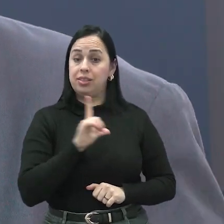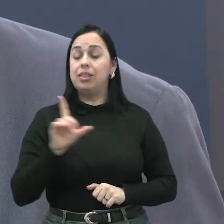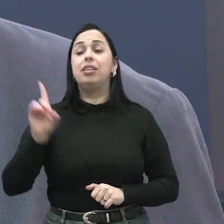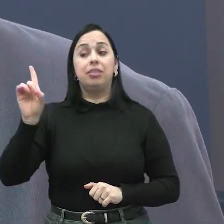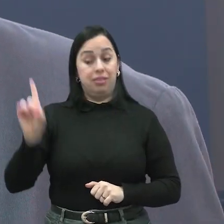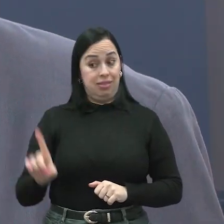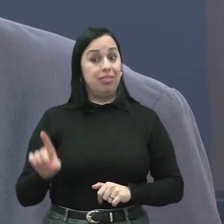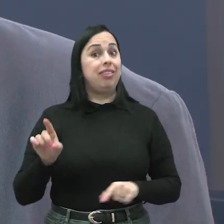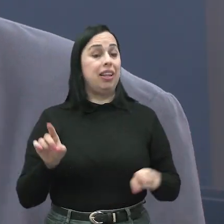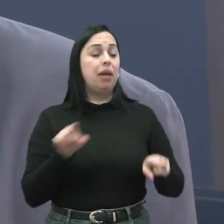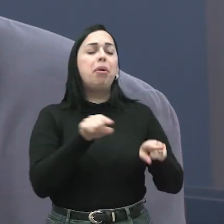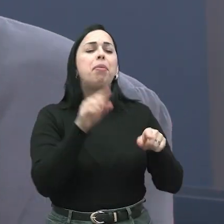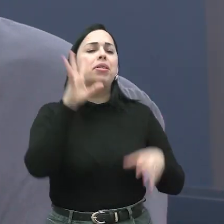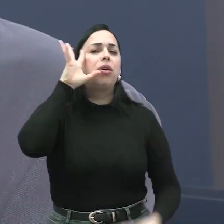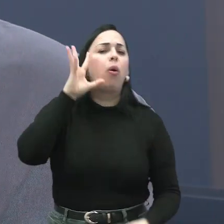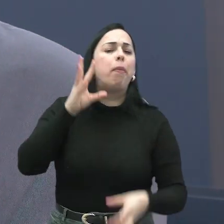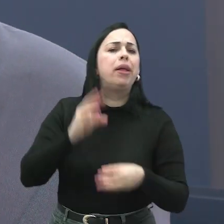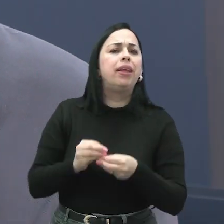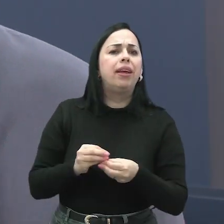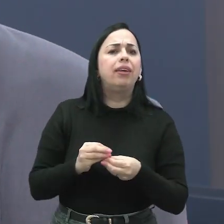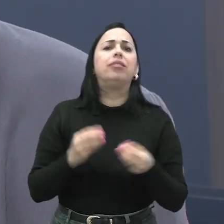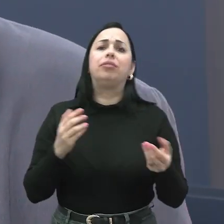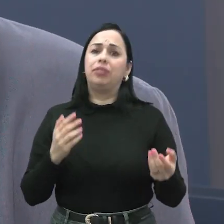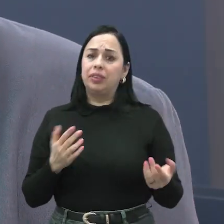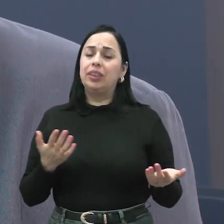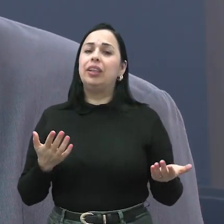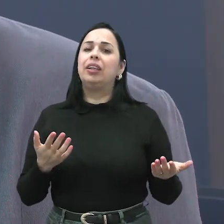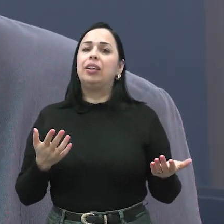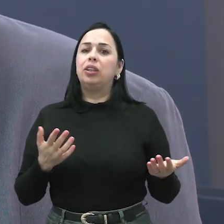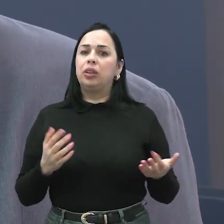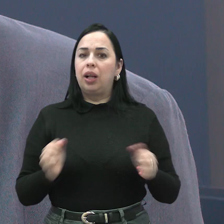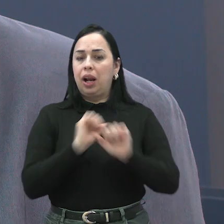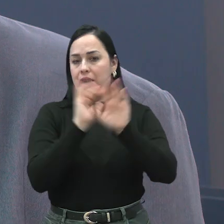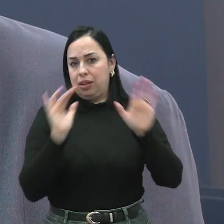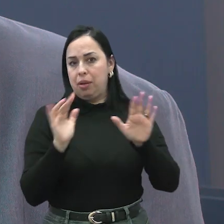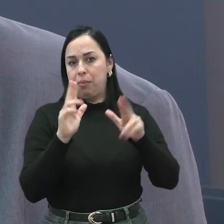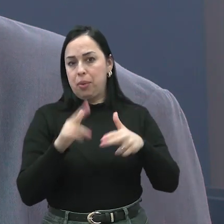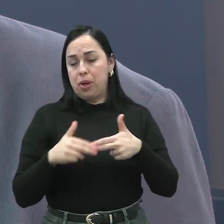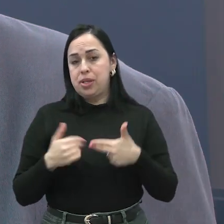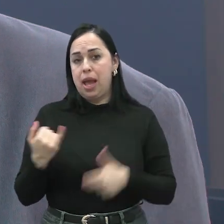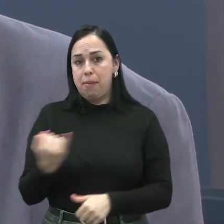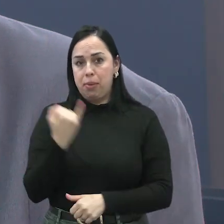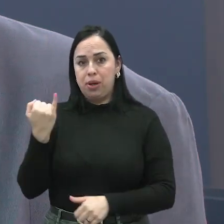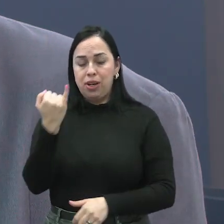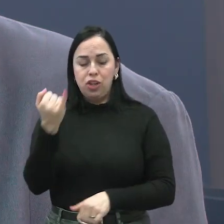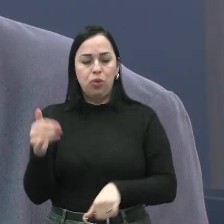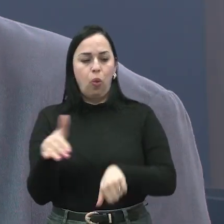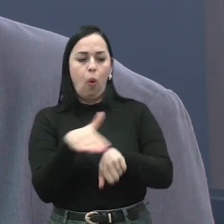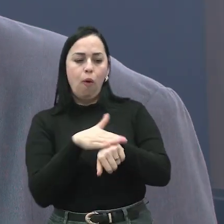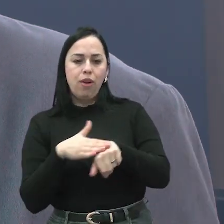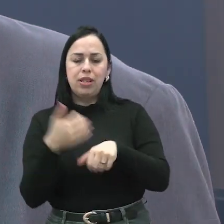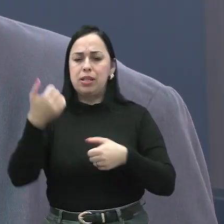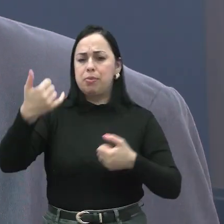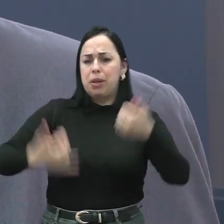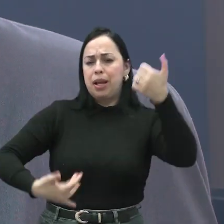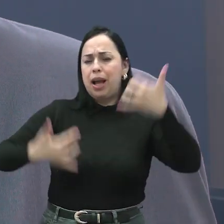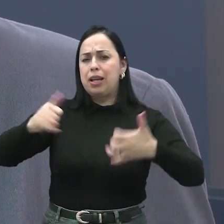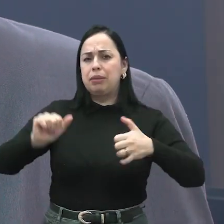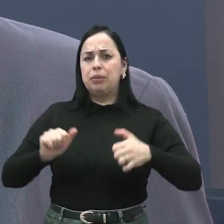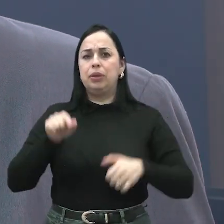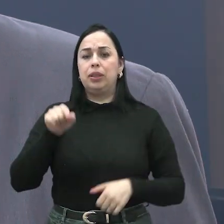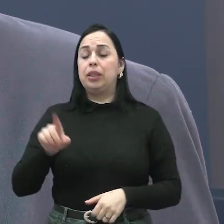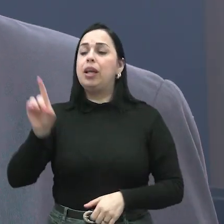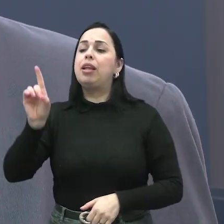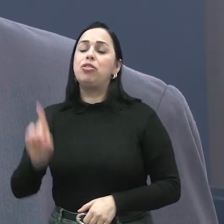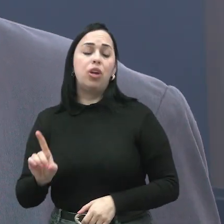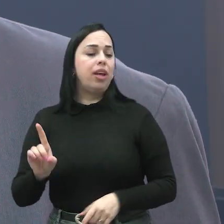vai contratar, também precisa entender como é que funciona o outro lado. E às vezes, por isso que é importante esse diálogo para apresentar para os dois